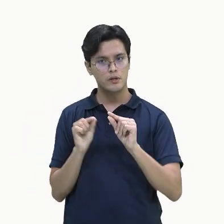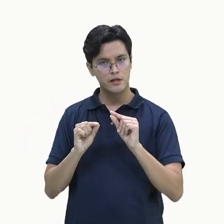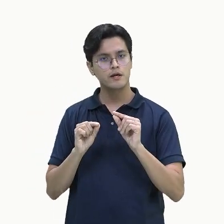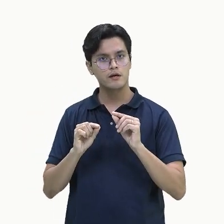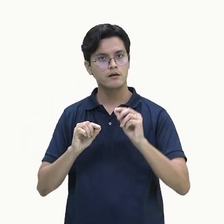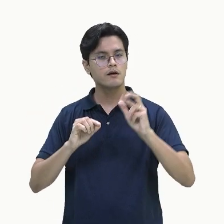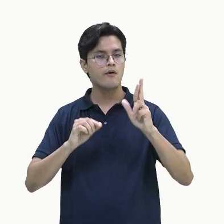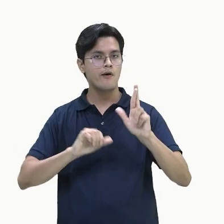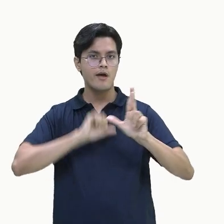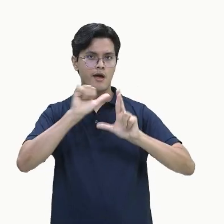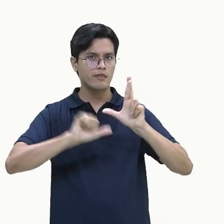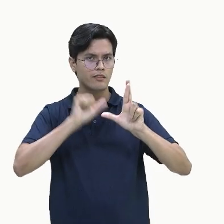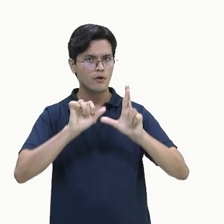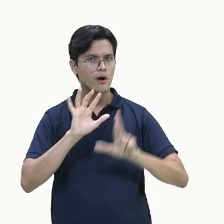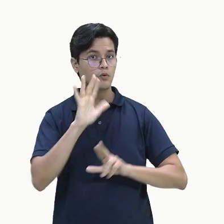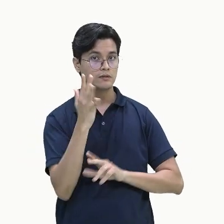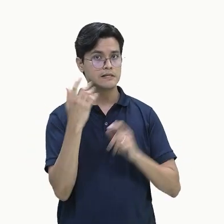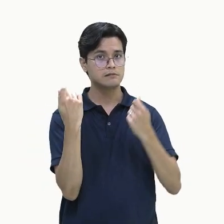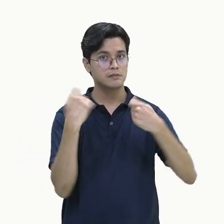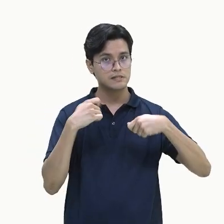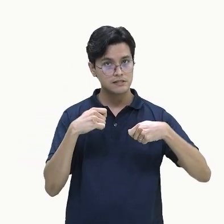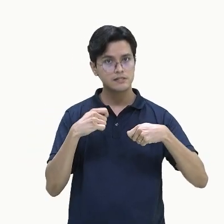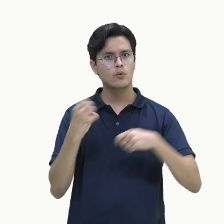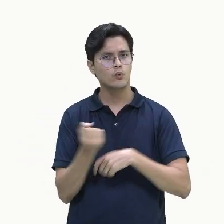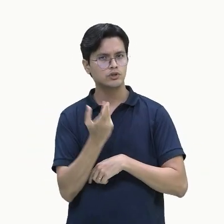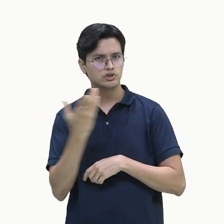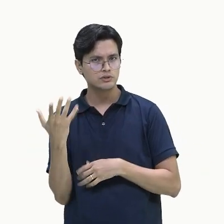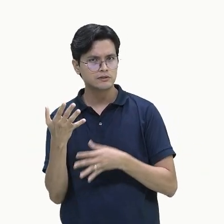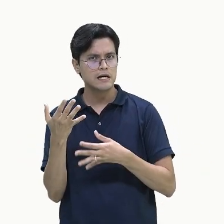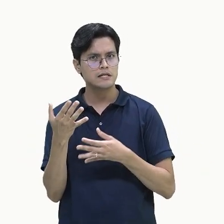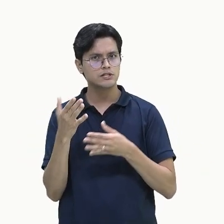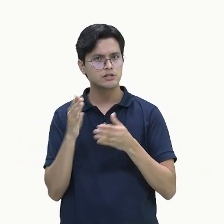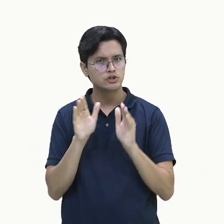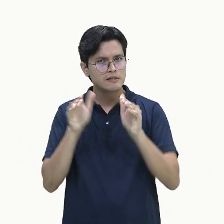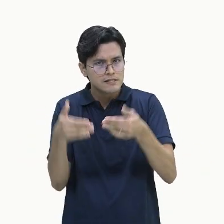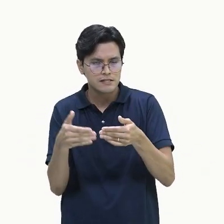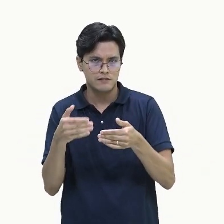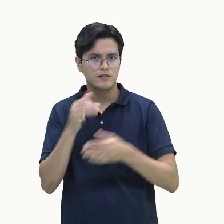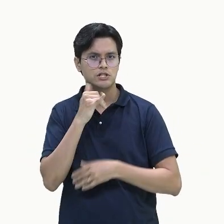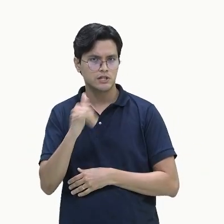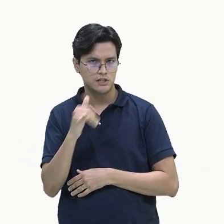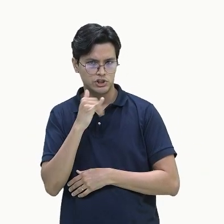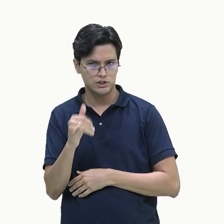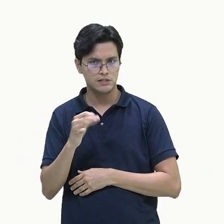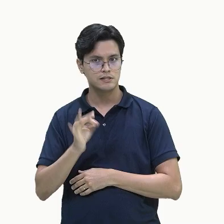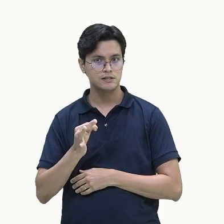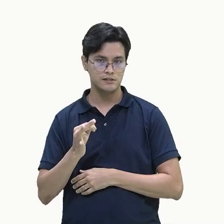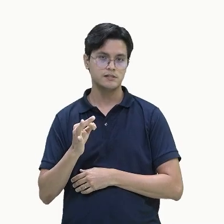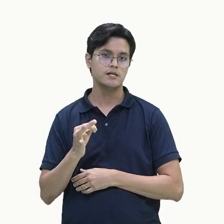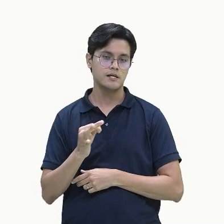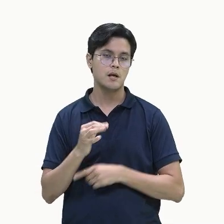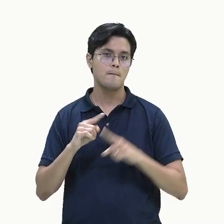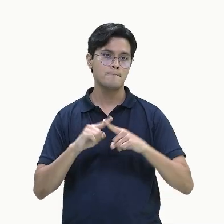energia. Só que quando eu tenho enzimas, e nesse caso nós estamos falando de enzimas que